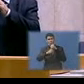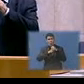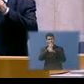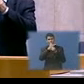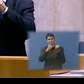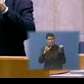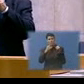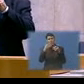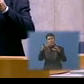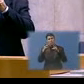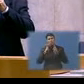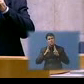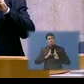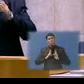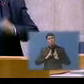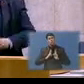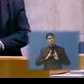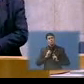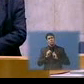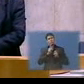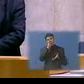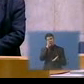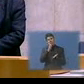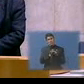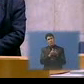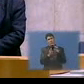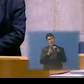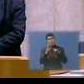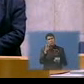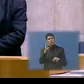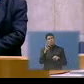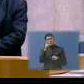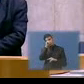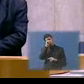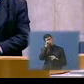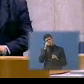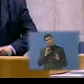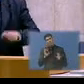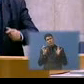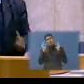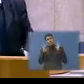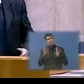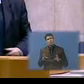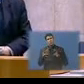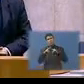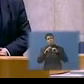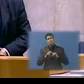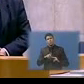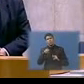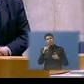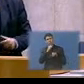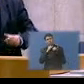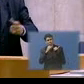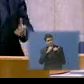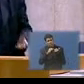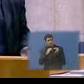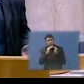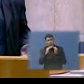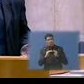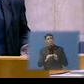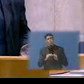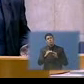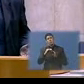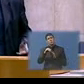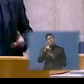E ele respondeu que a meta dos três hospitais, ele acredita que vai cumprir, porque são pequenos hospitais, de 50